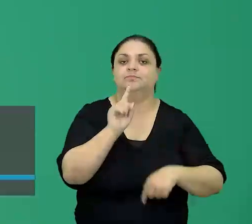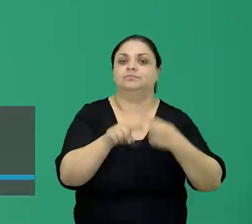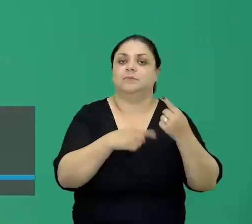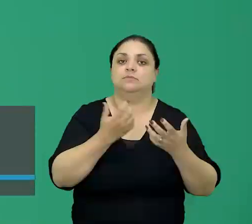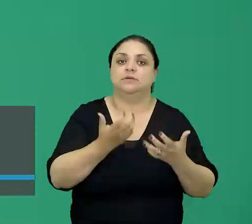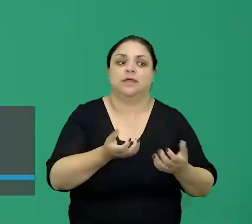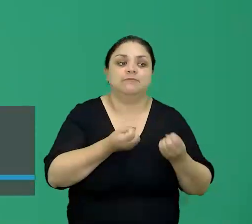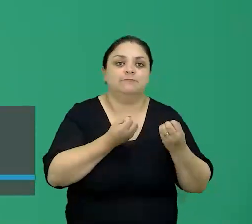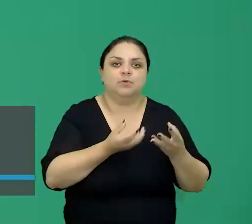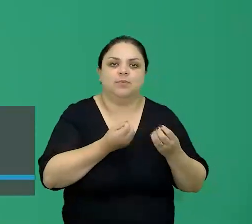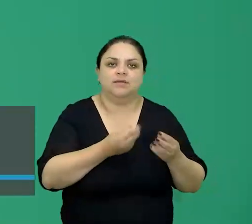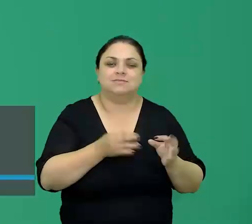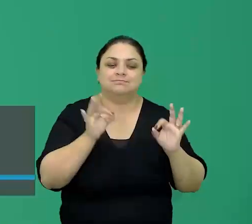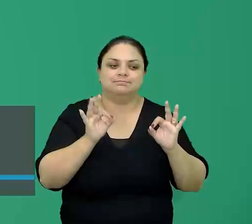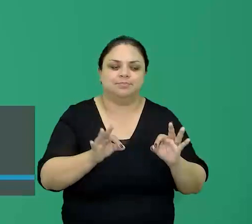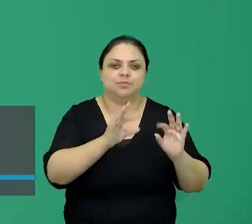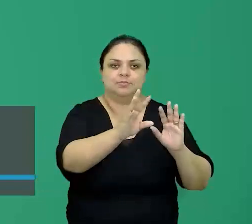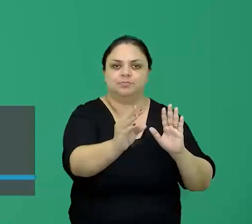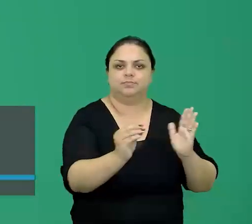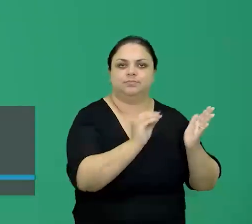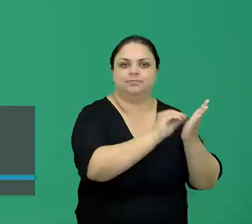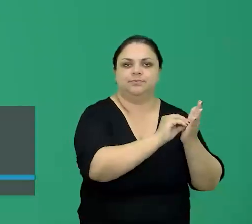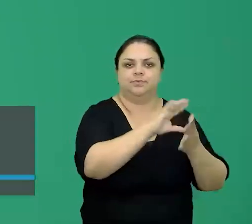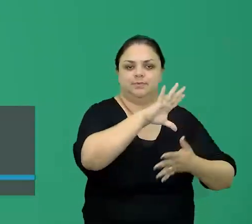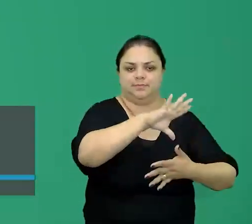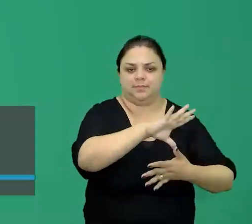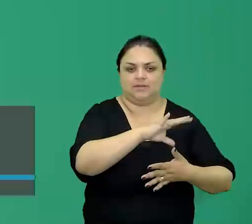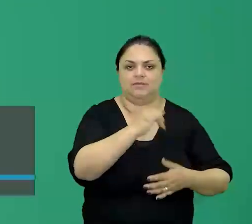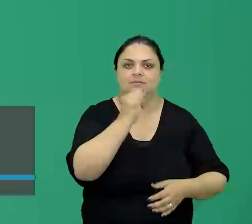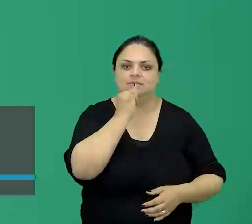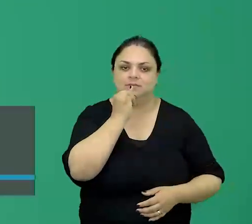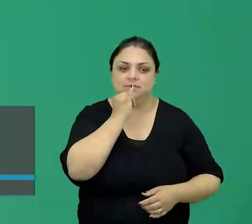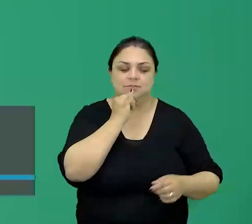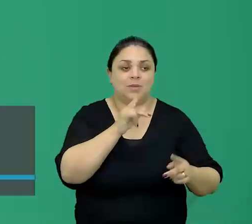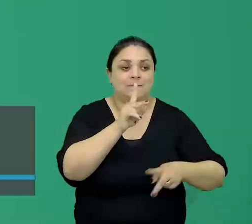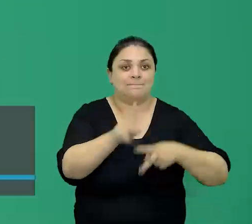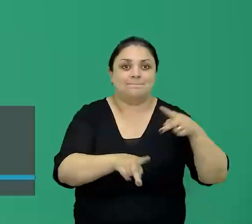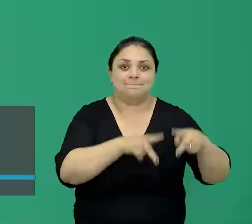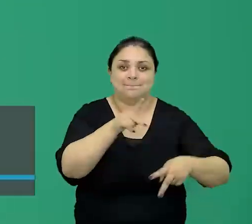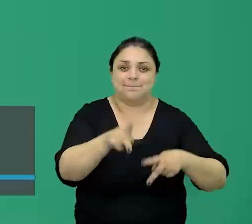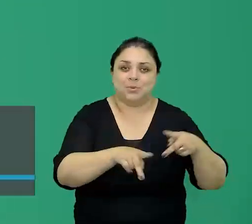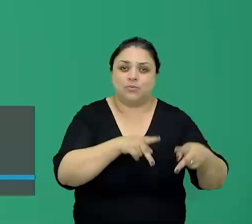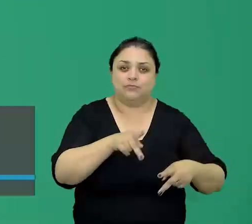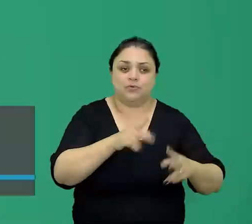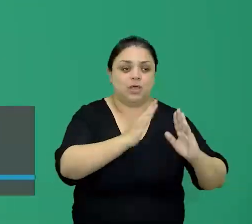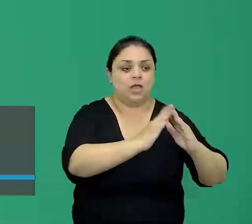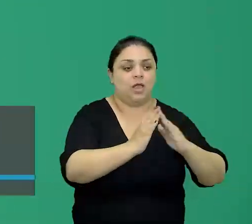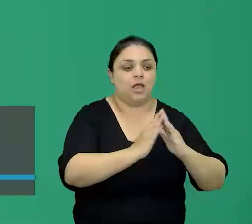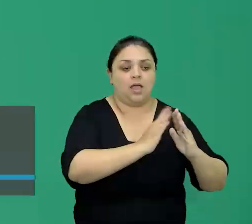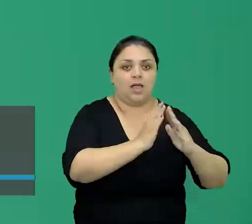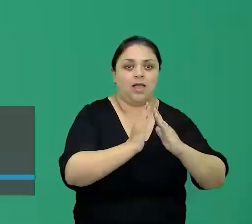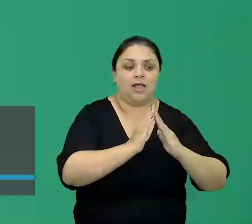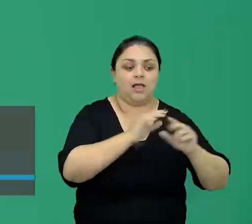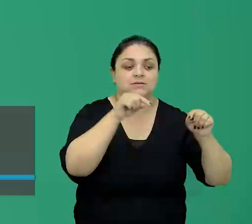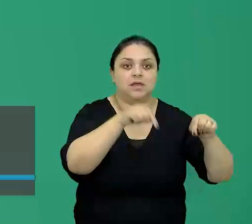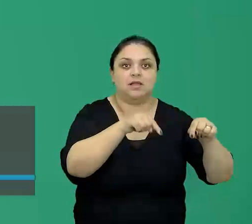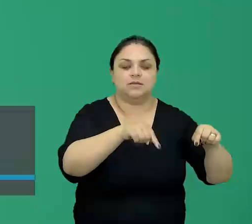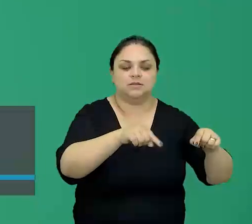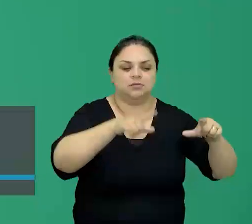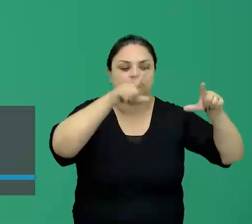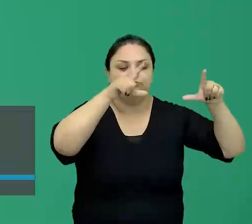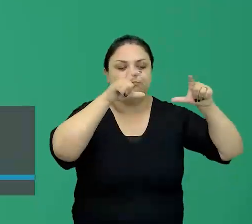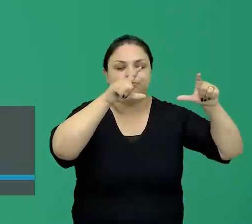informação específica daquela área. Por exemplo, eu quero saber a densidade populacional daquela área que eu tirei uma